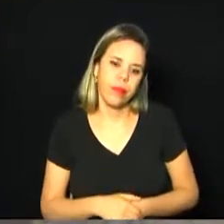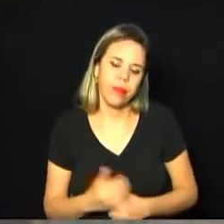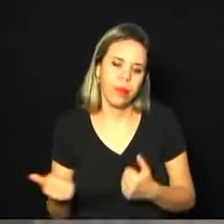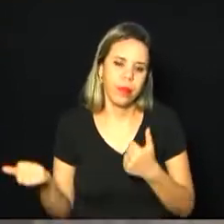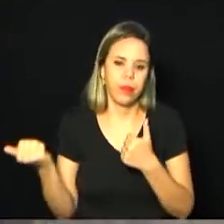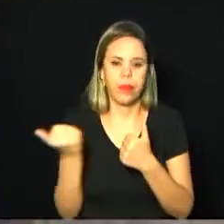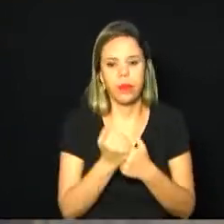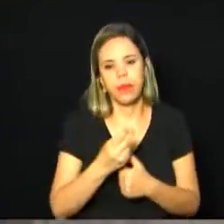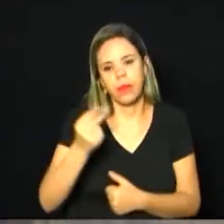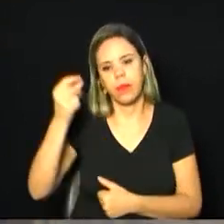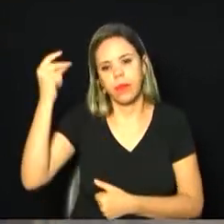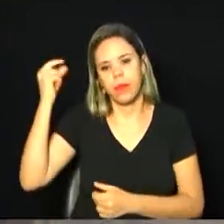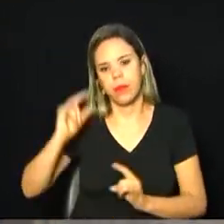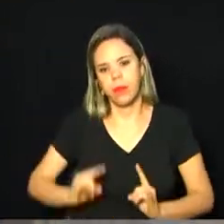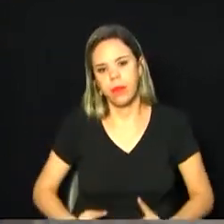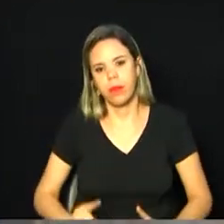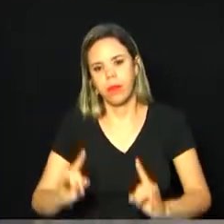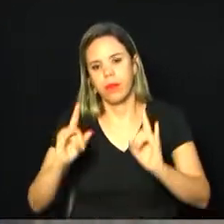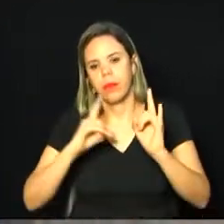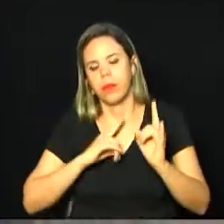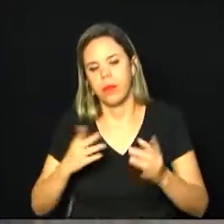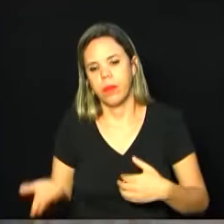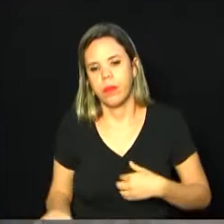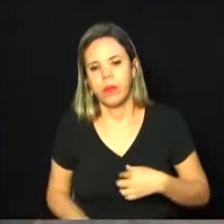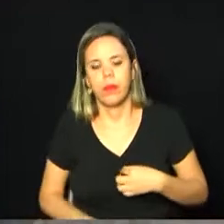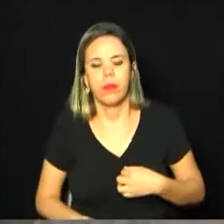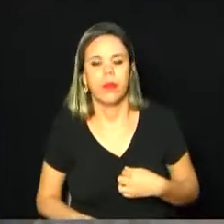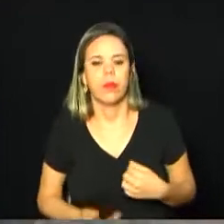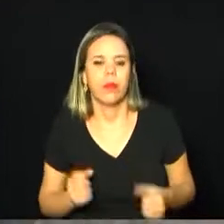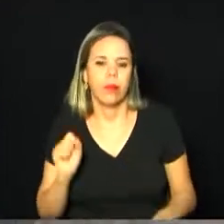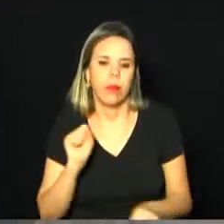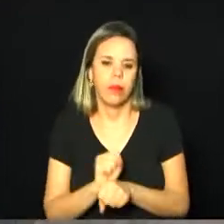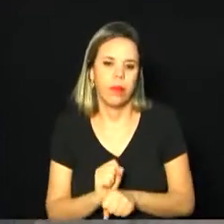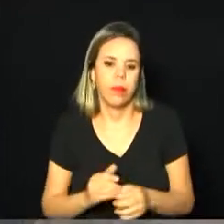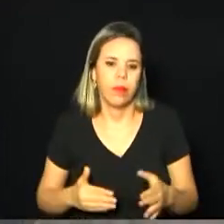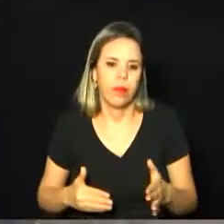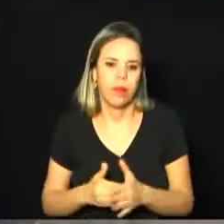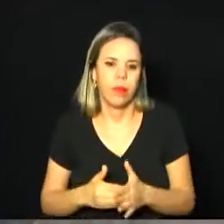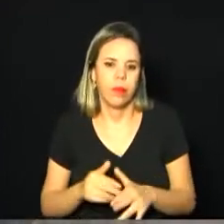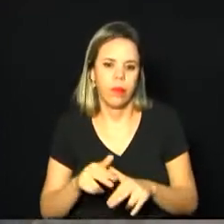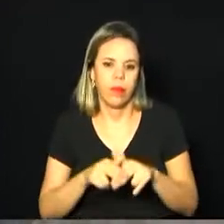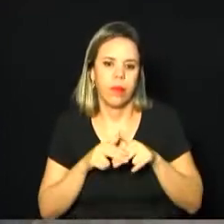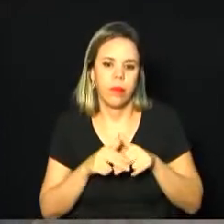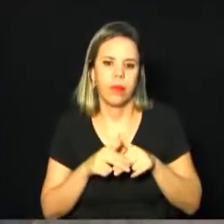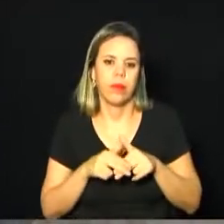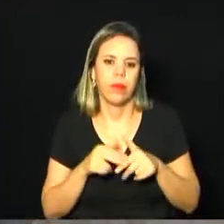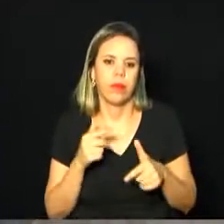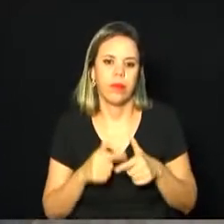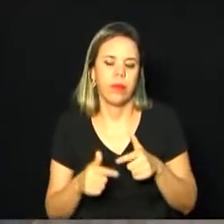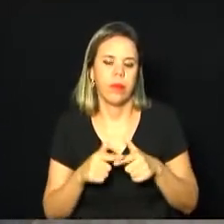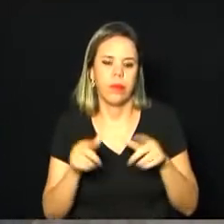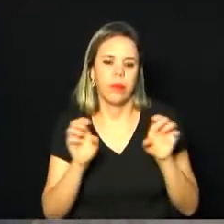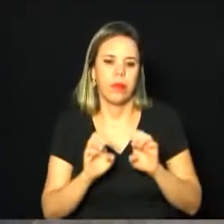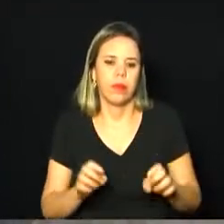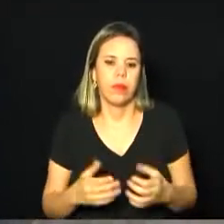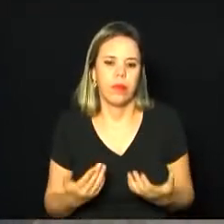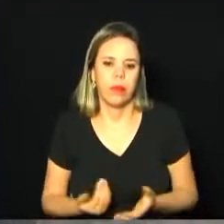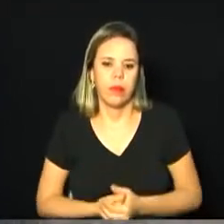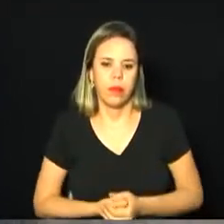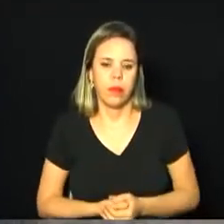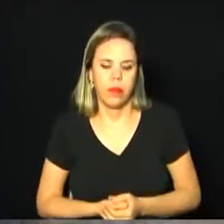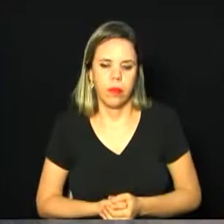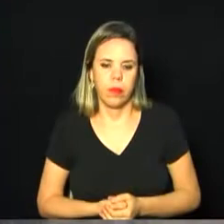o antigo prédio que foi interditado por conta de condições estruturais